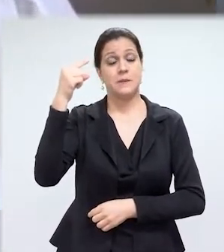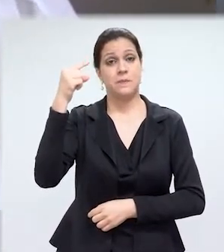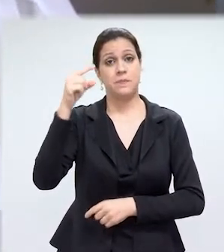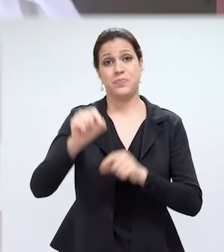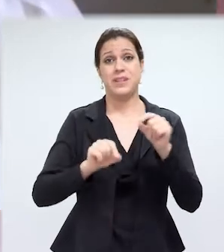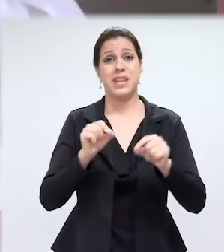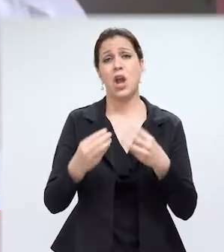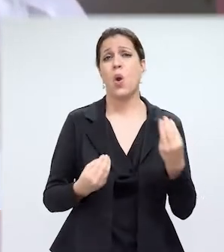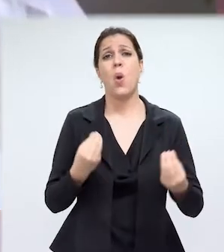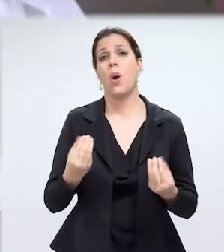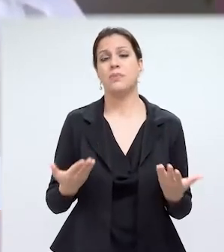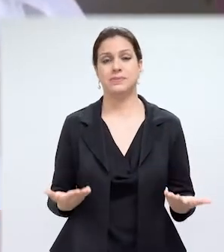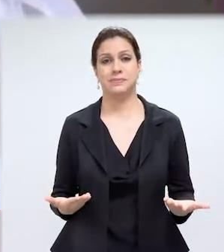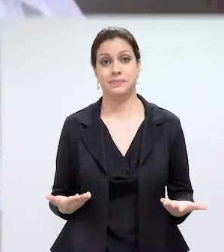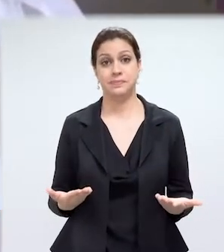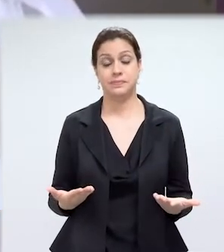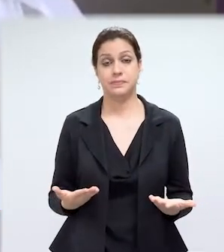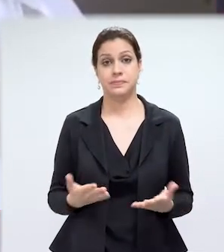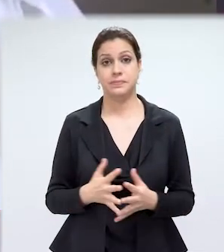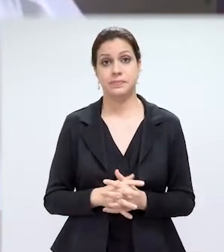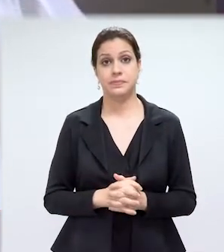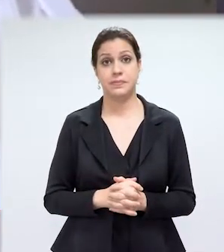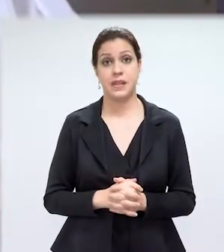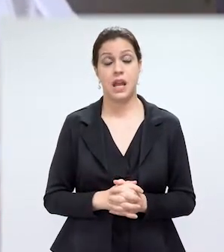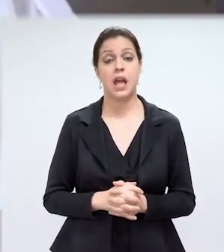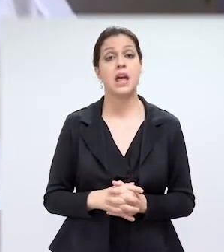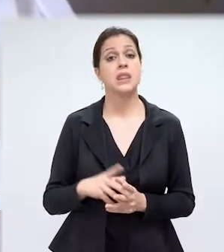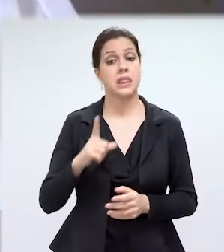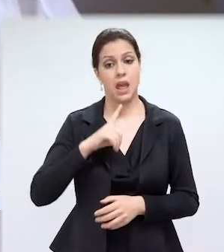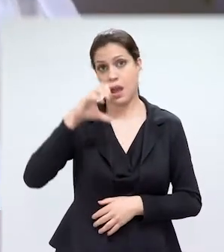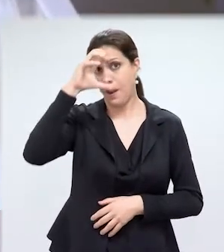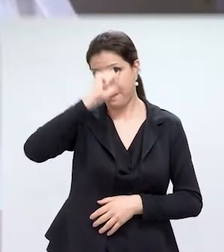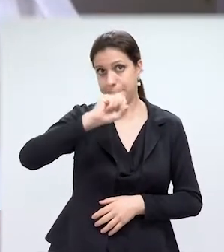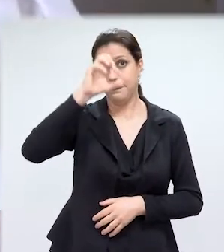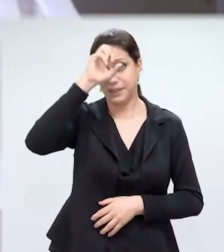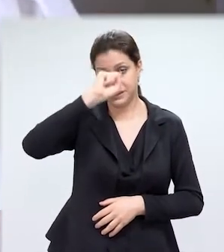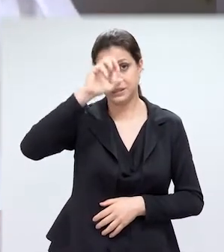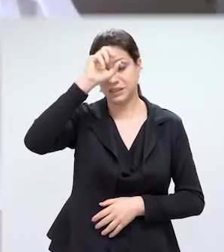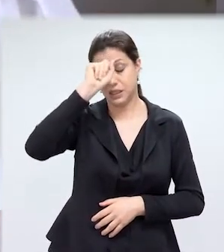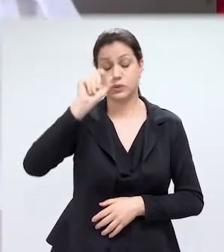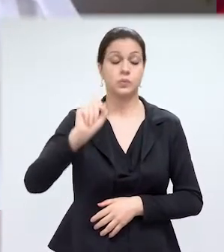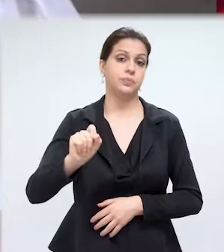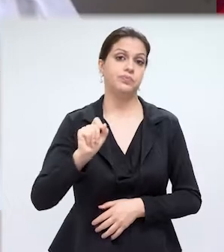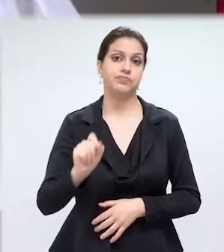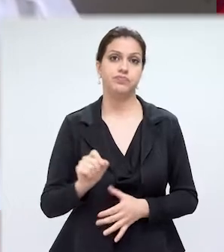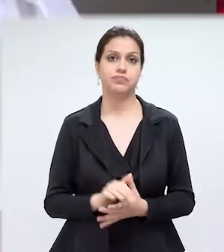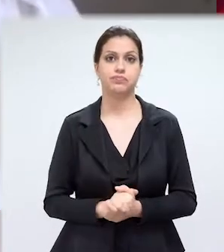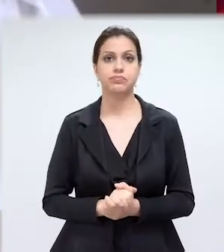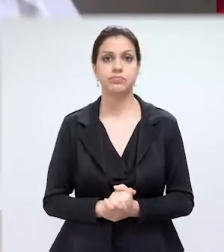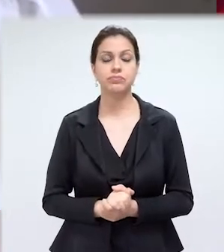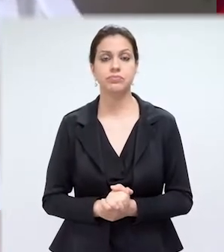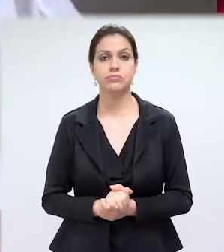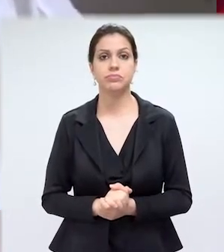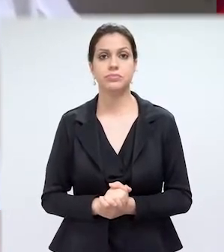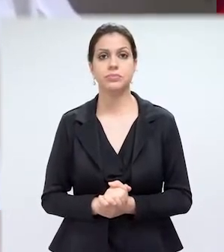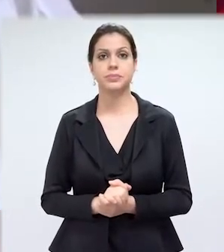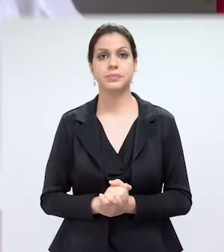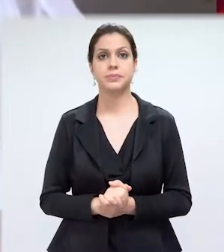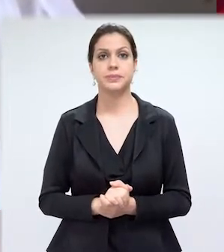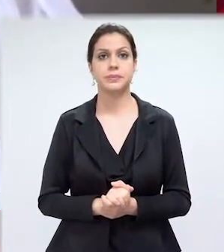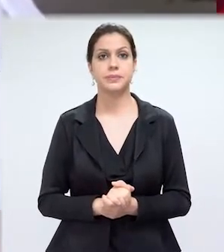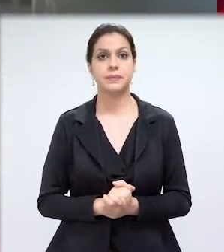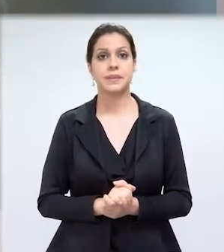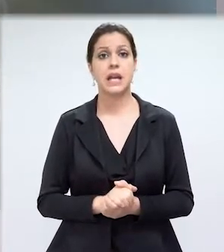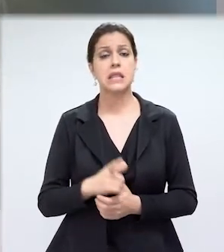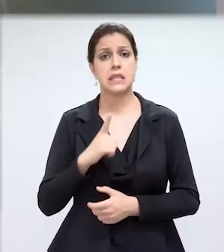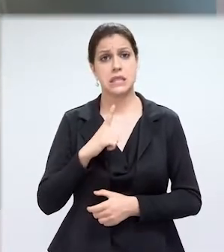hoje, eu acho que isso não se perde mais, né? Eu acho que esse é um aprendizado que fica. E